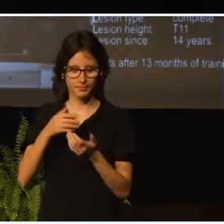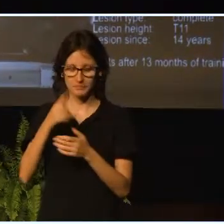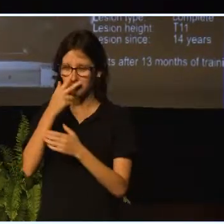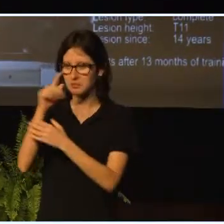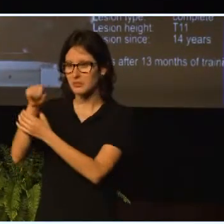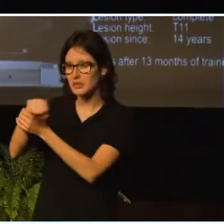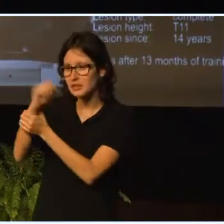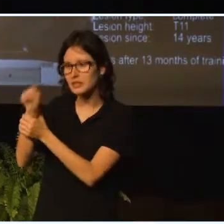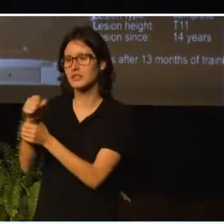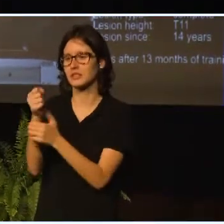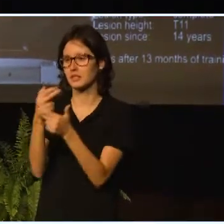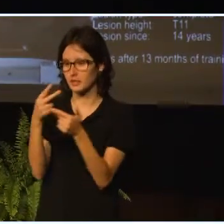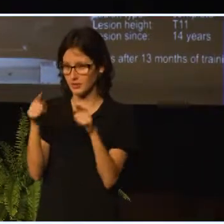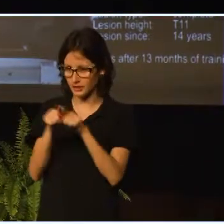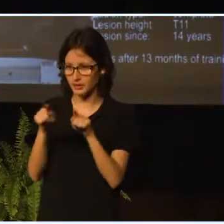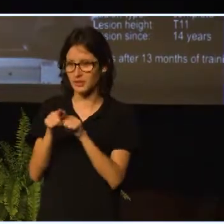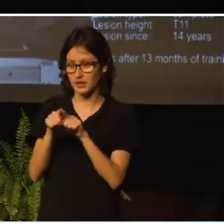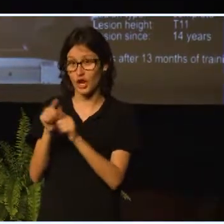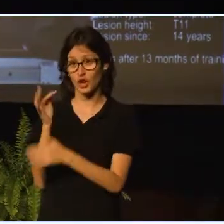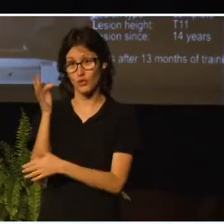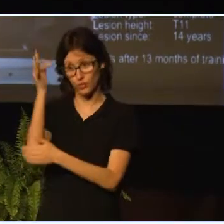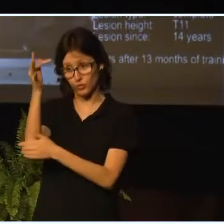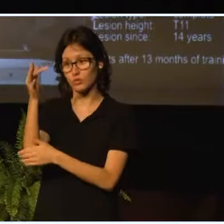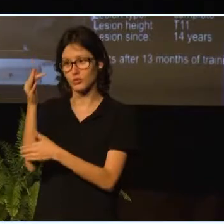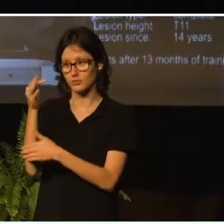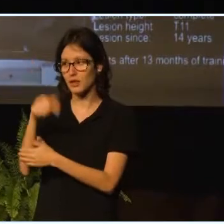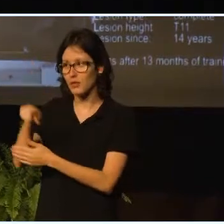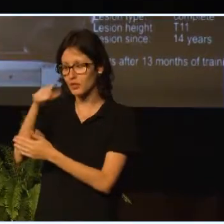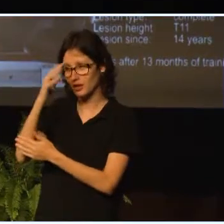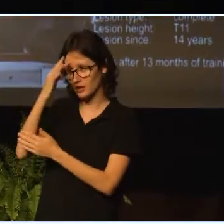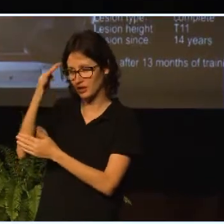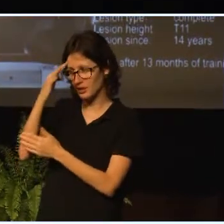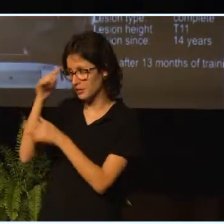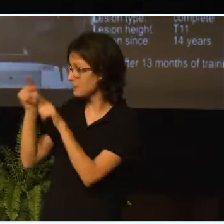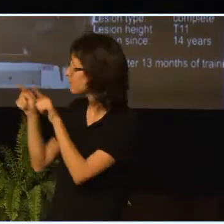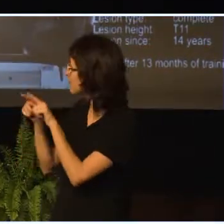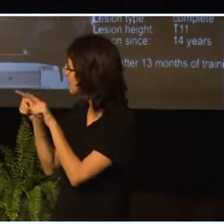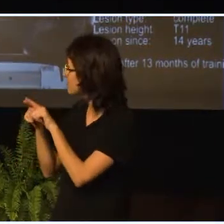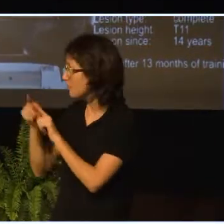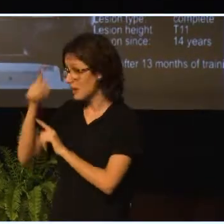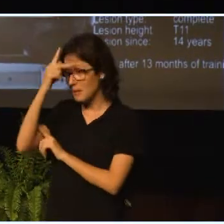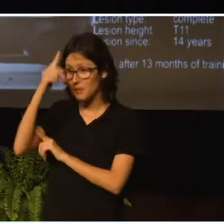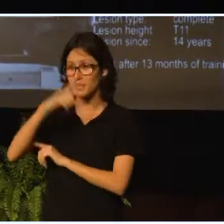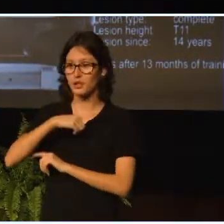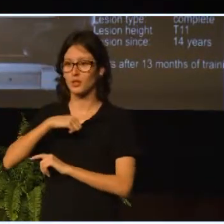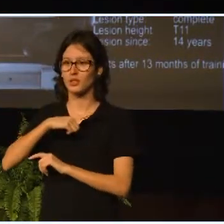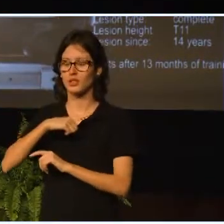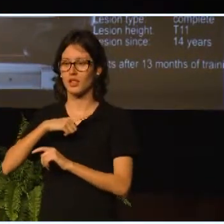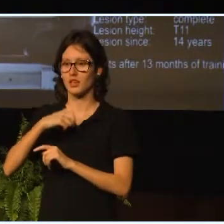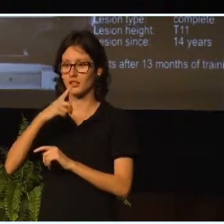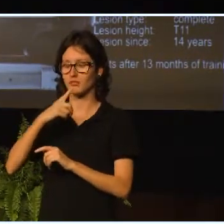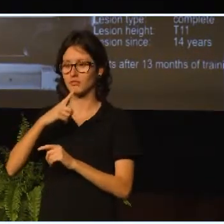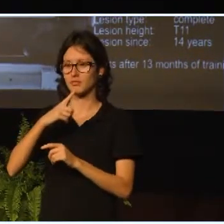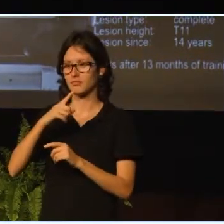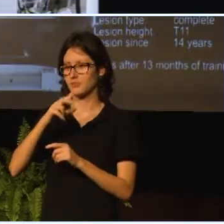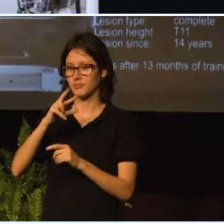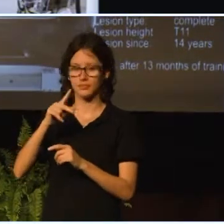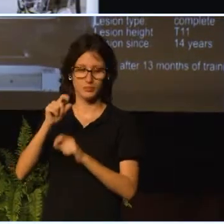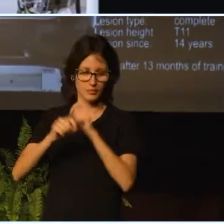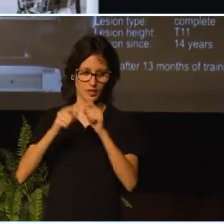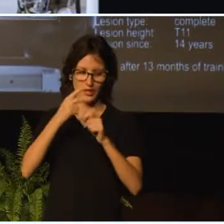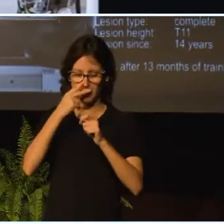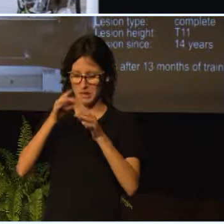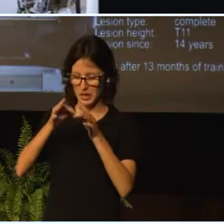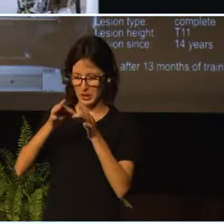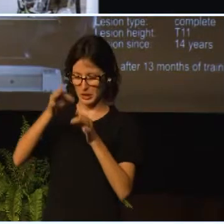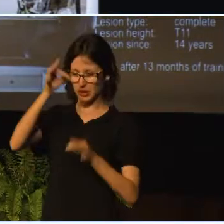agora, e no futuro muito próximo. Aqui, para vocês terem ideia, pessoas com lesão medular, não era esperado esse